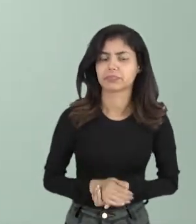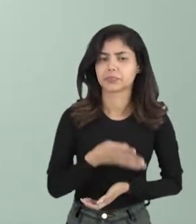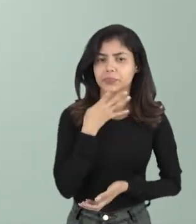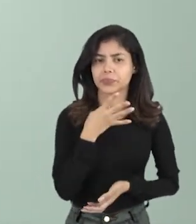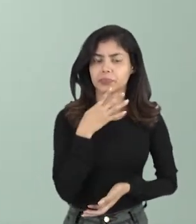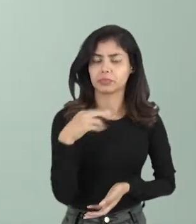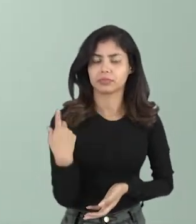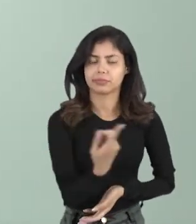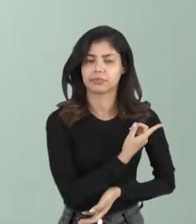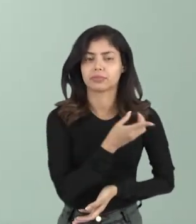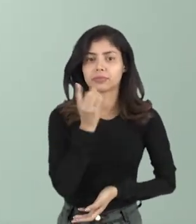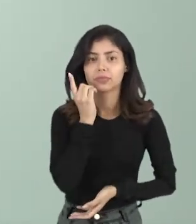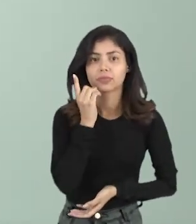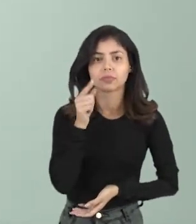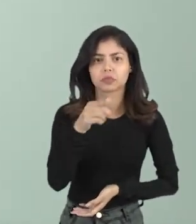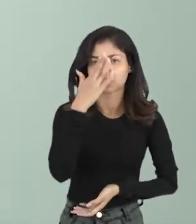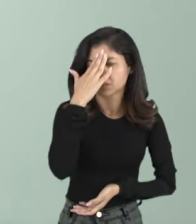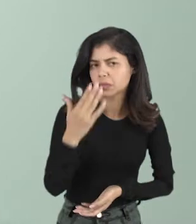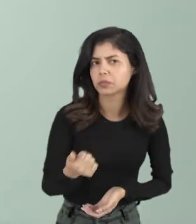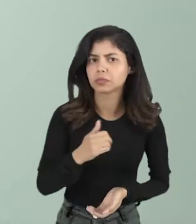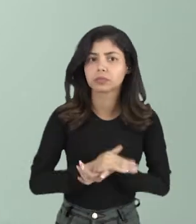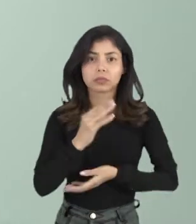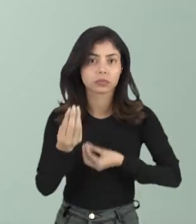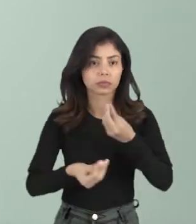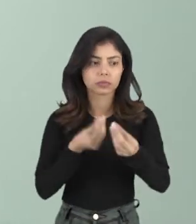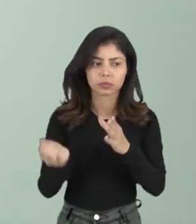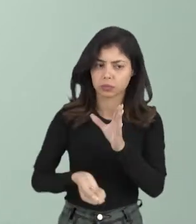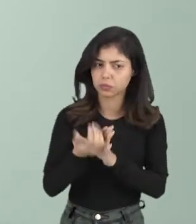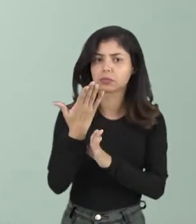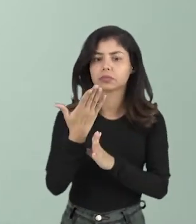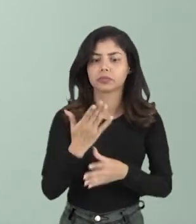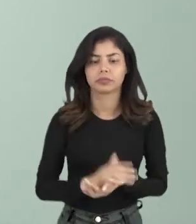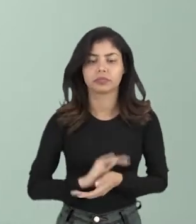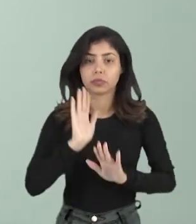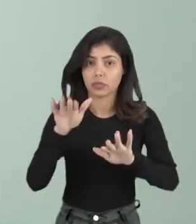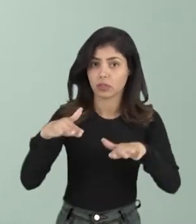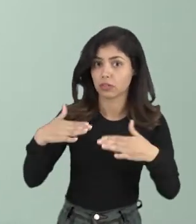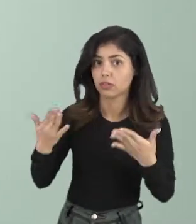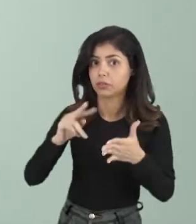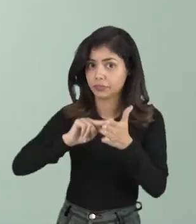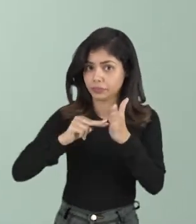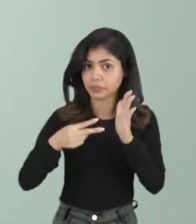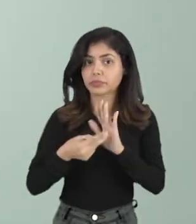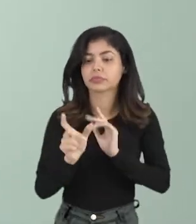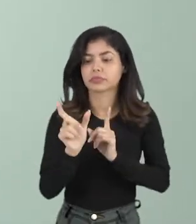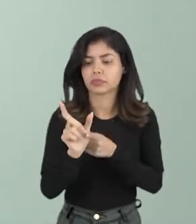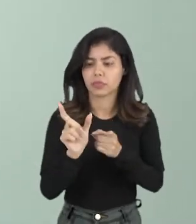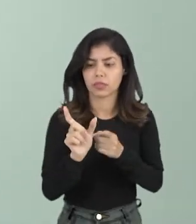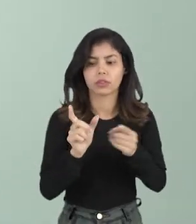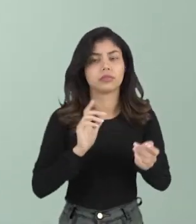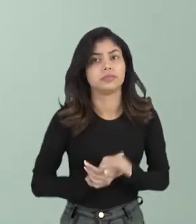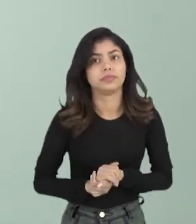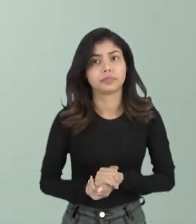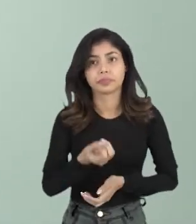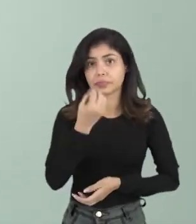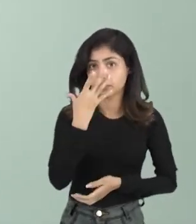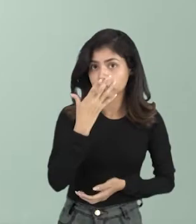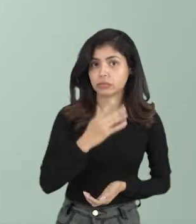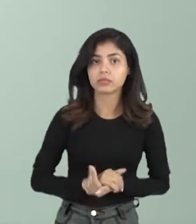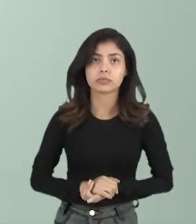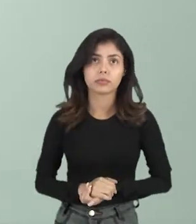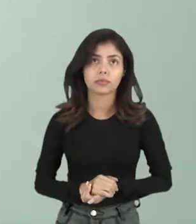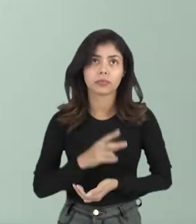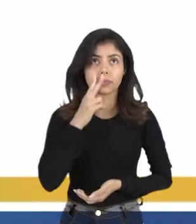dia a dia, não é mesmo? Mas você sabe como que ela surgiu? Qual o significado da palavra fotografia?